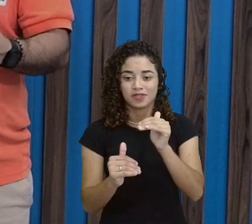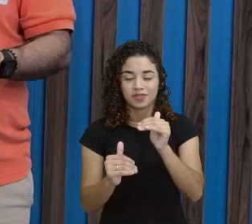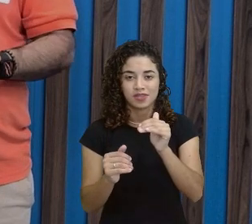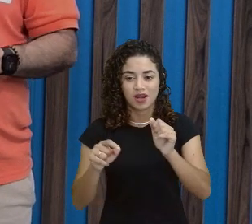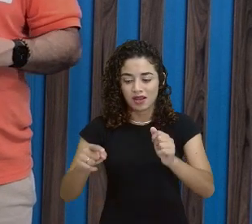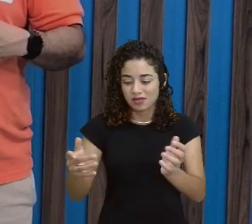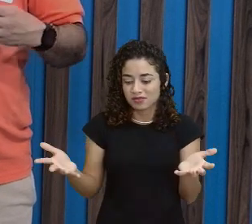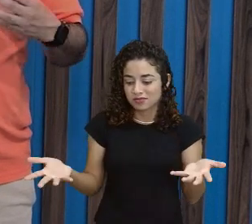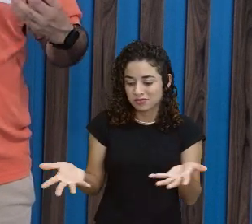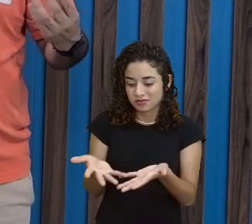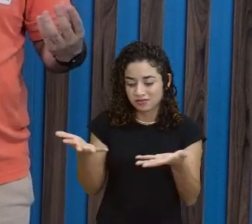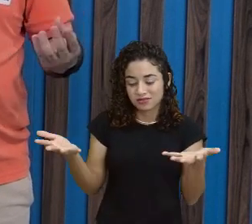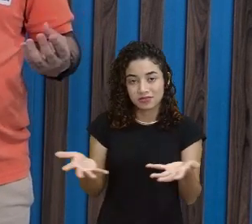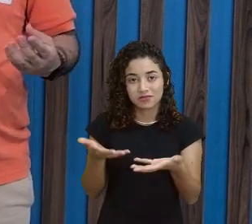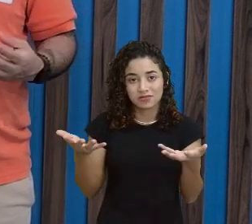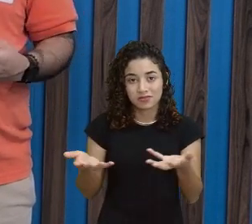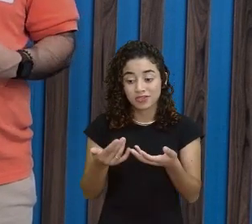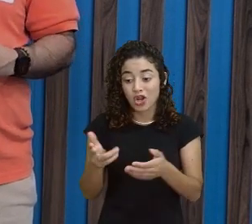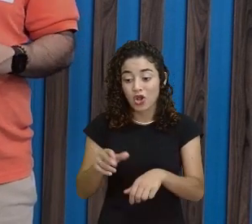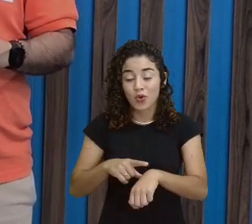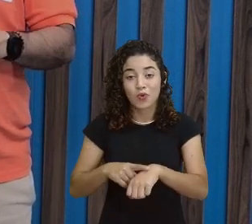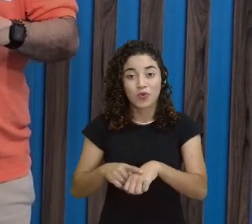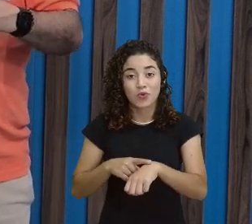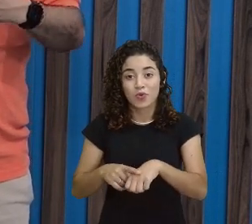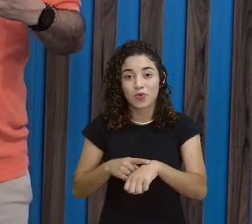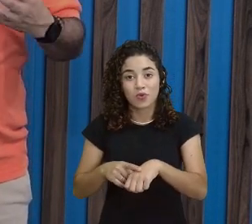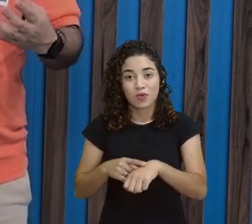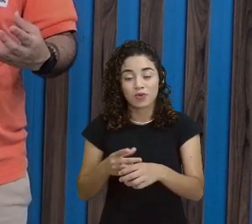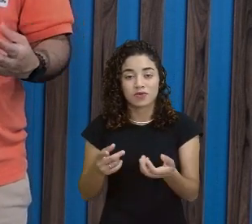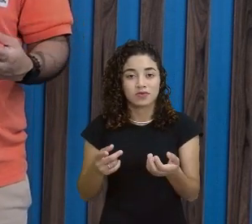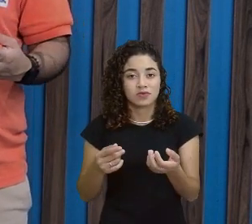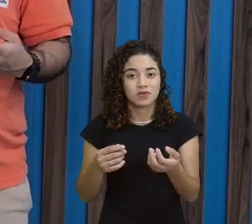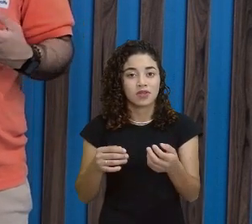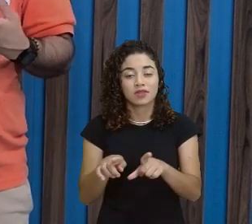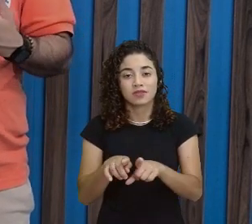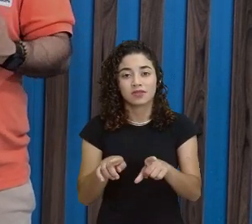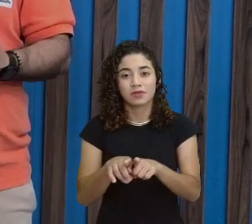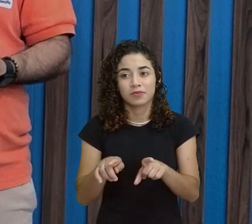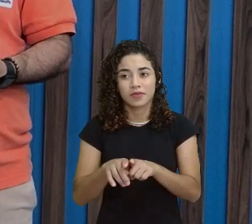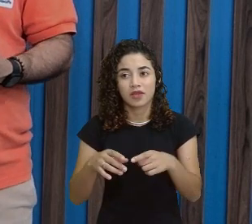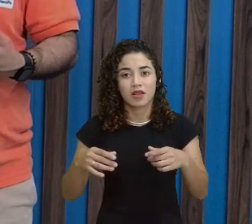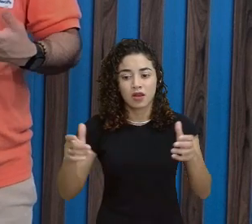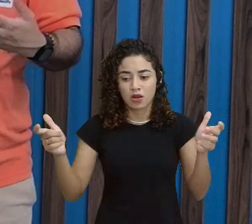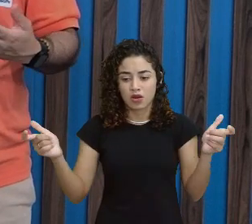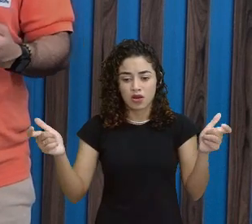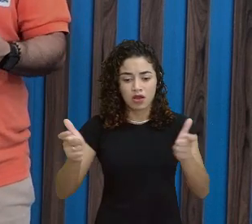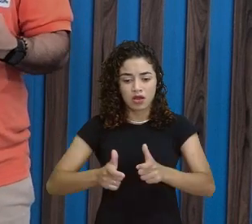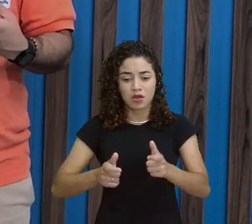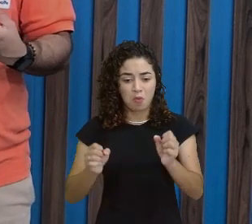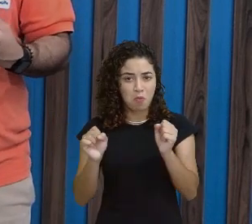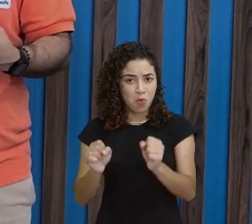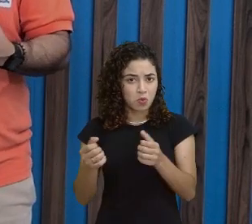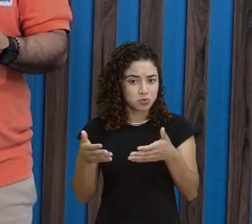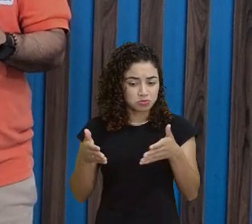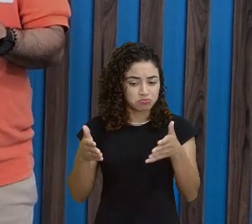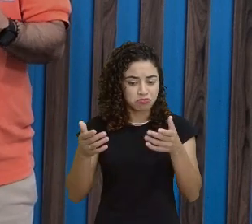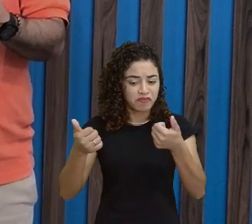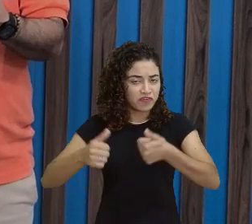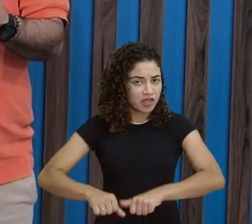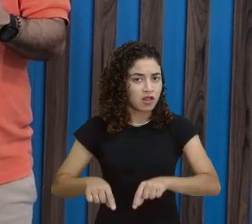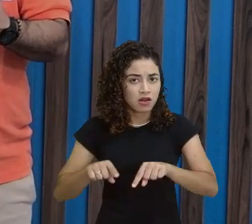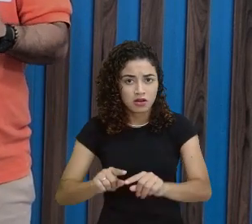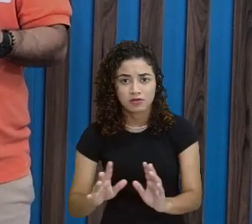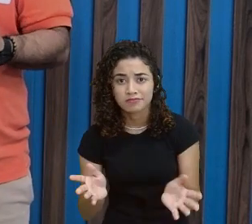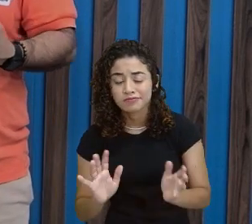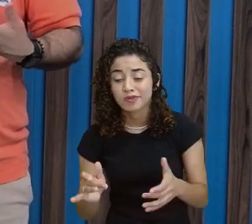manjedoura, despido ali, ó, até de um local onde ele pudesse ficar. Então ele nasceu uma manjedoura,